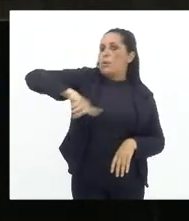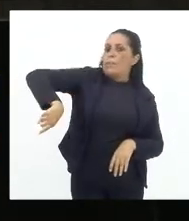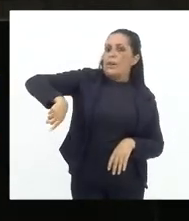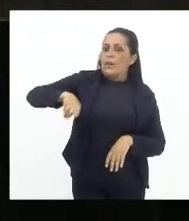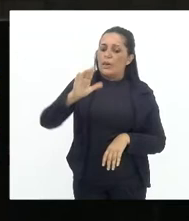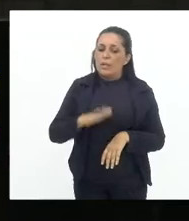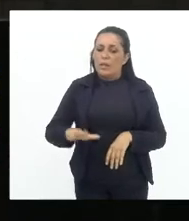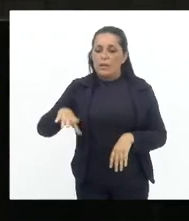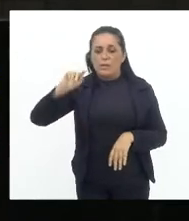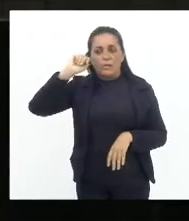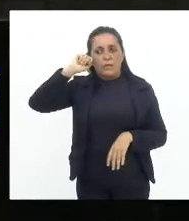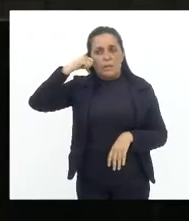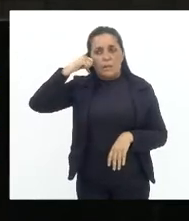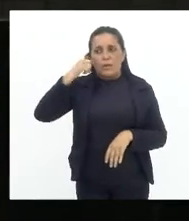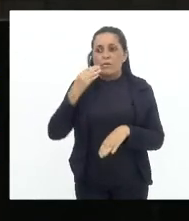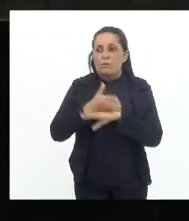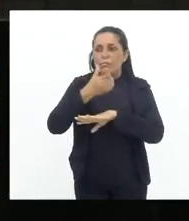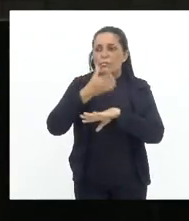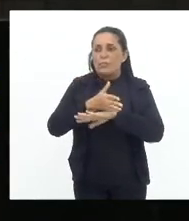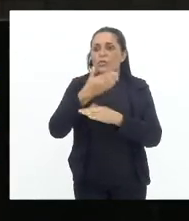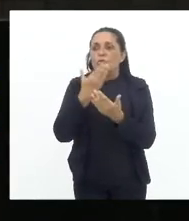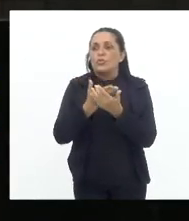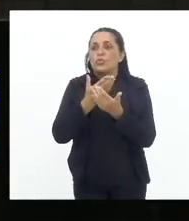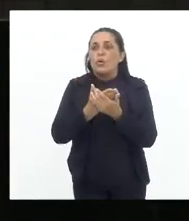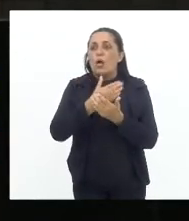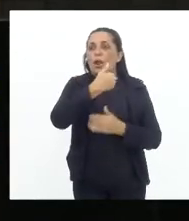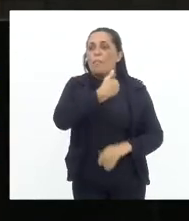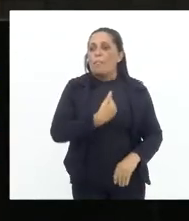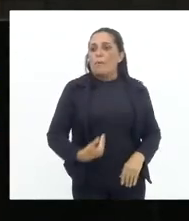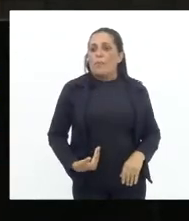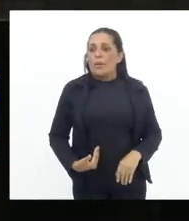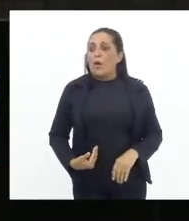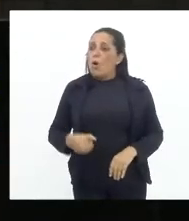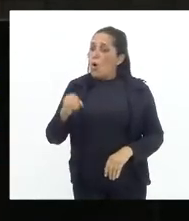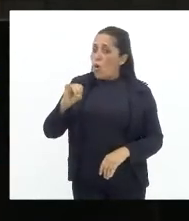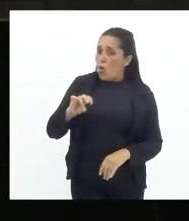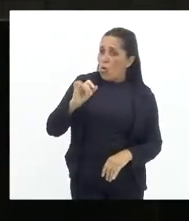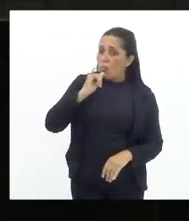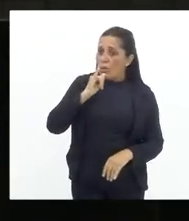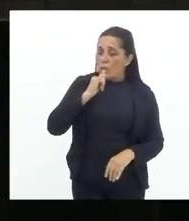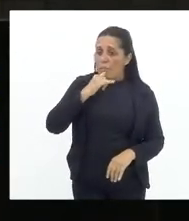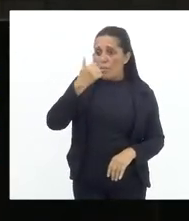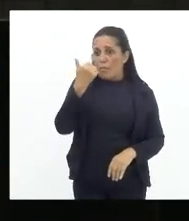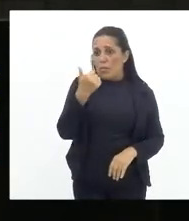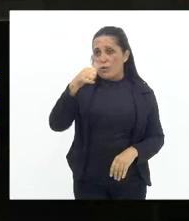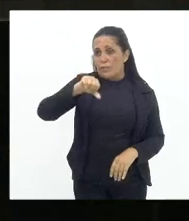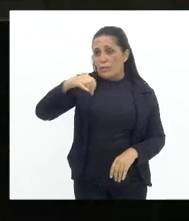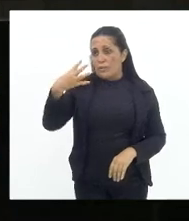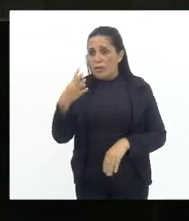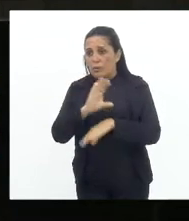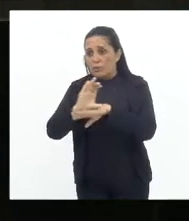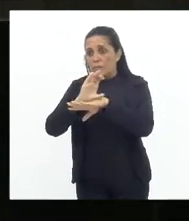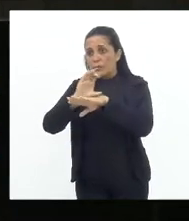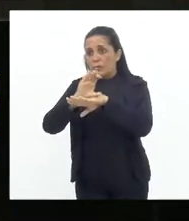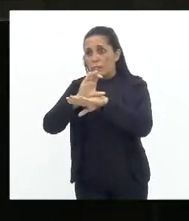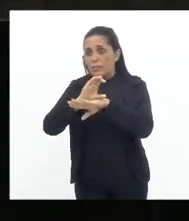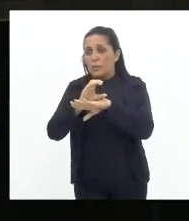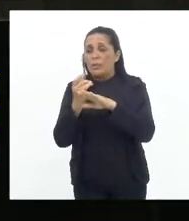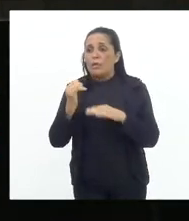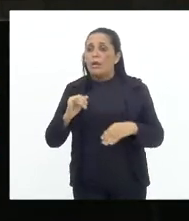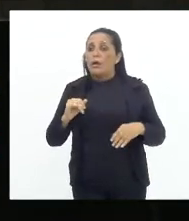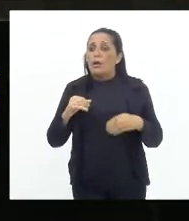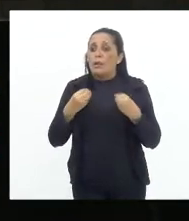crianças negras de frequentarem as escolas públicas ou por exemplo a constituição de 1934 que